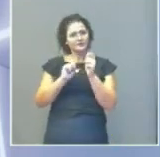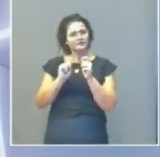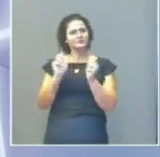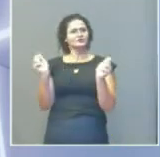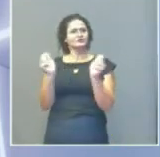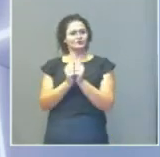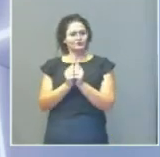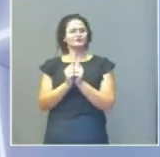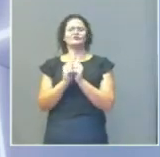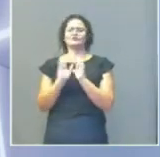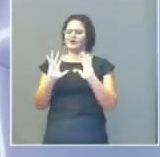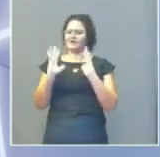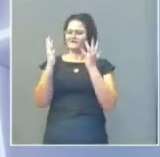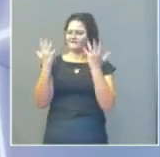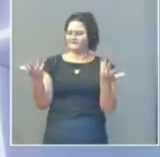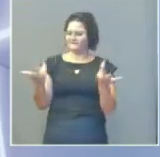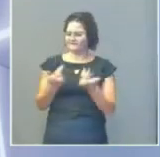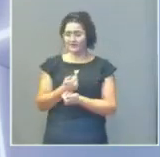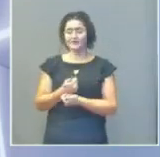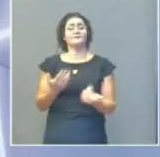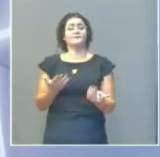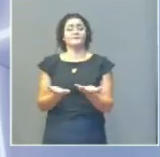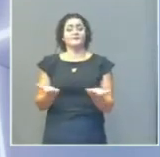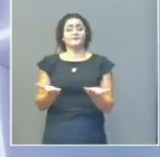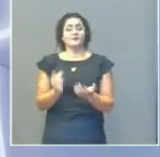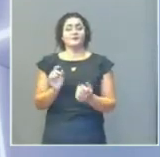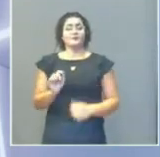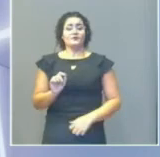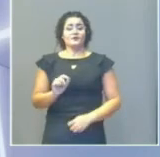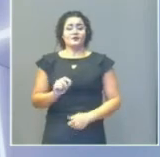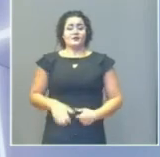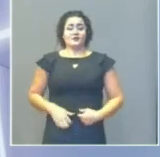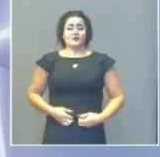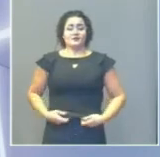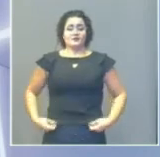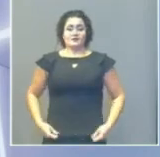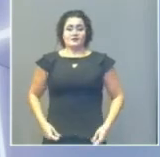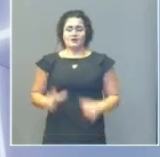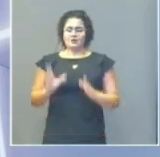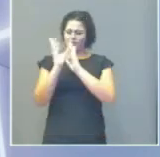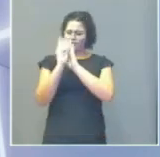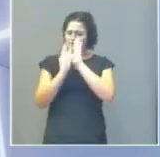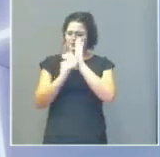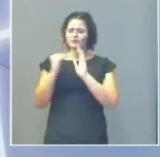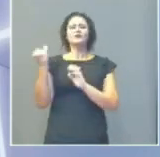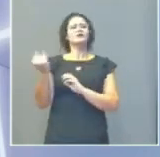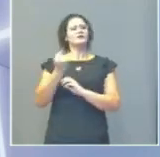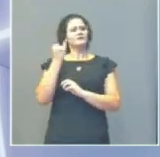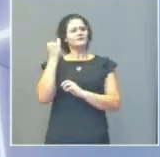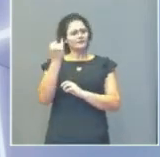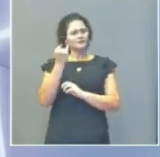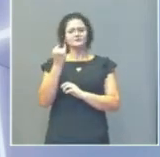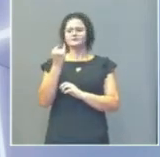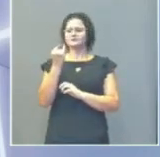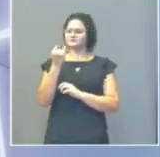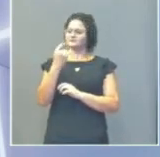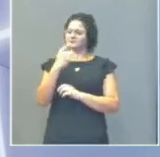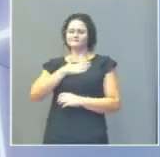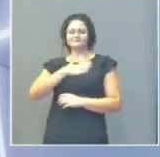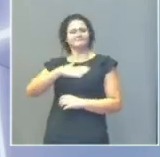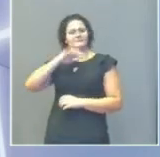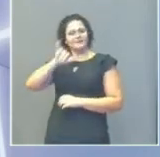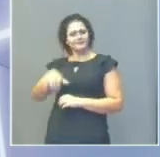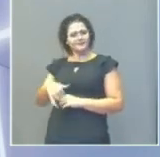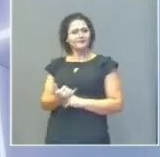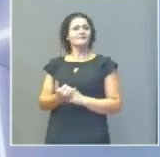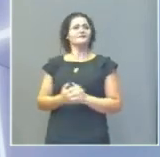por aqui nesse evento. E agora a gente traz mais um conteúdo bastante relevante para vocês, para que você curta, viu? Olha,